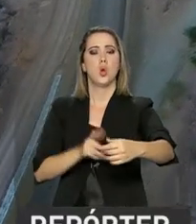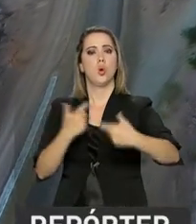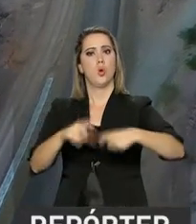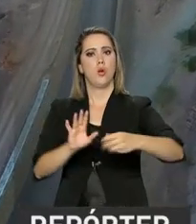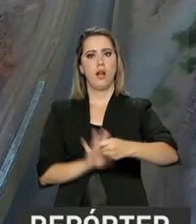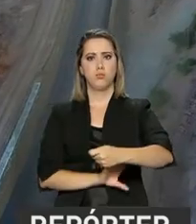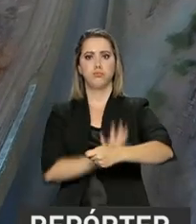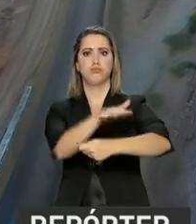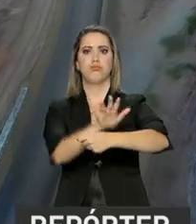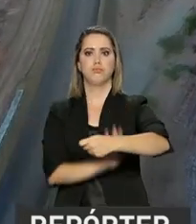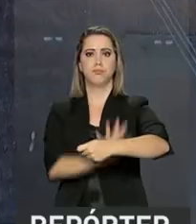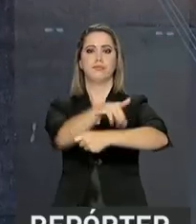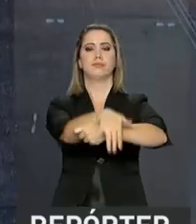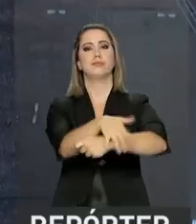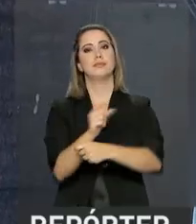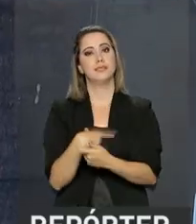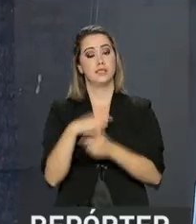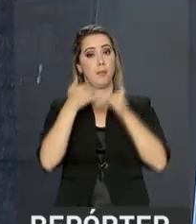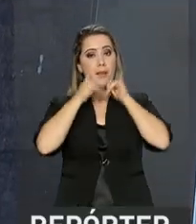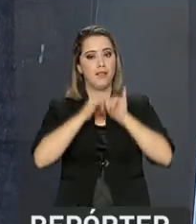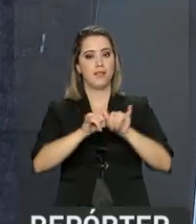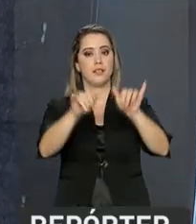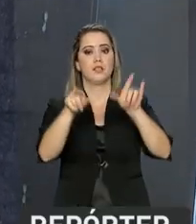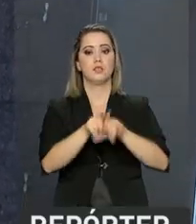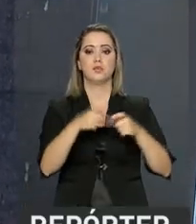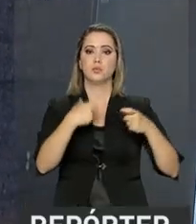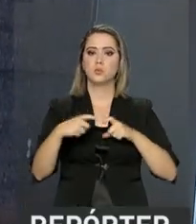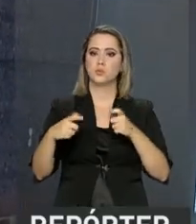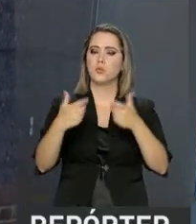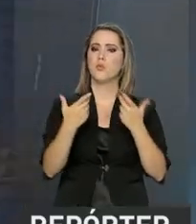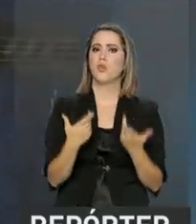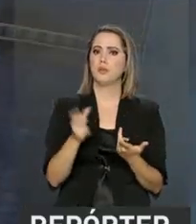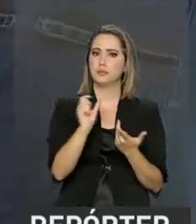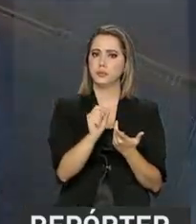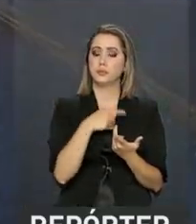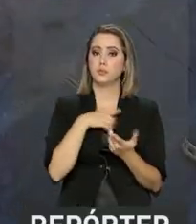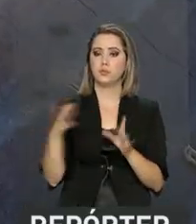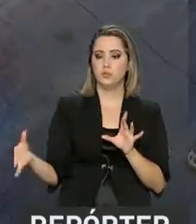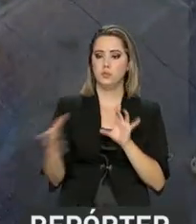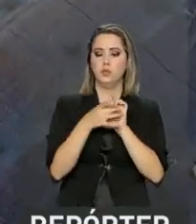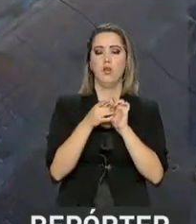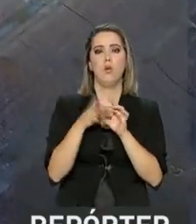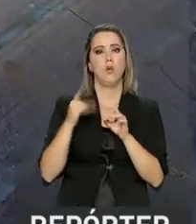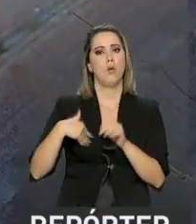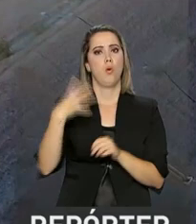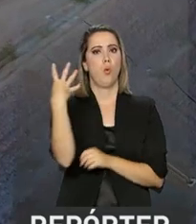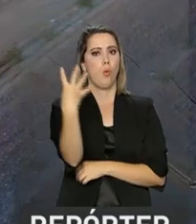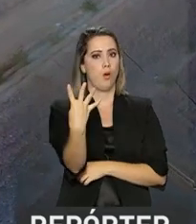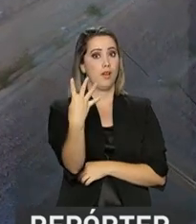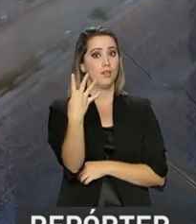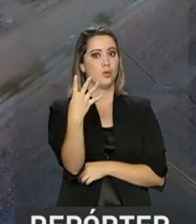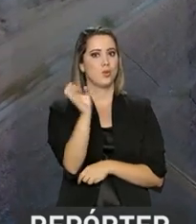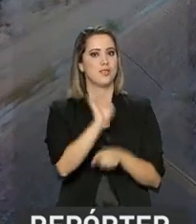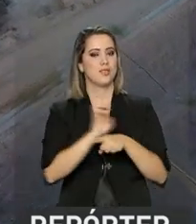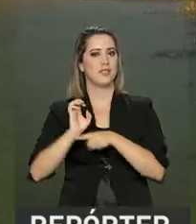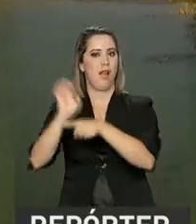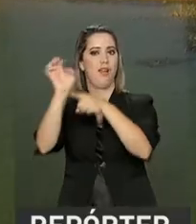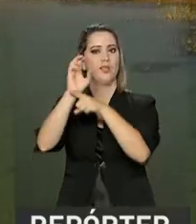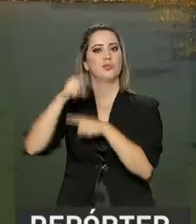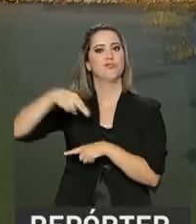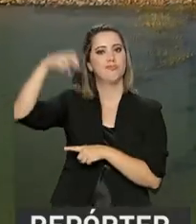túneis e ainda o fornecimento de energia e linhas de transmissão. A integração vai atender 4 estados do Nordeste